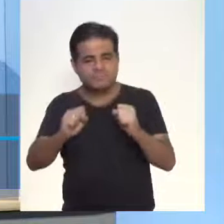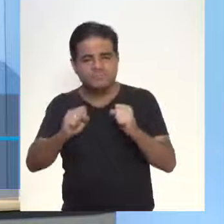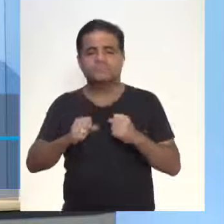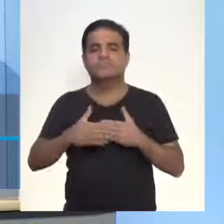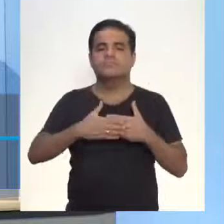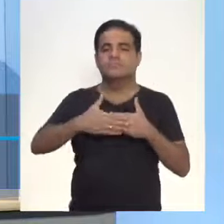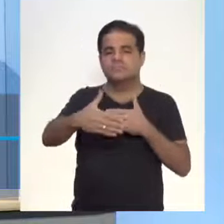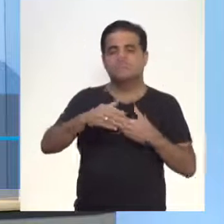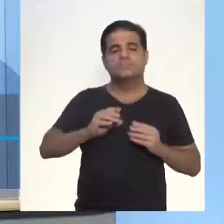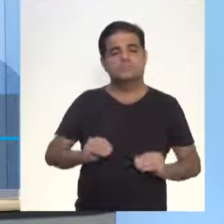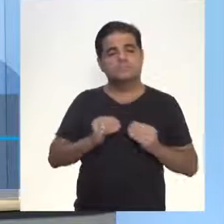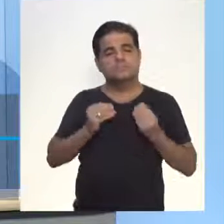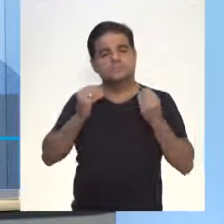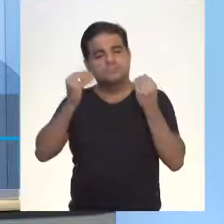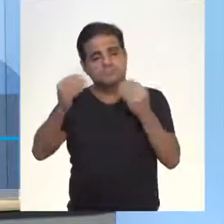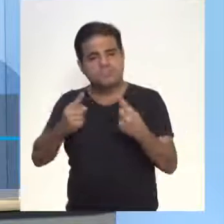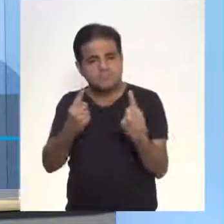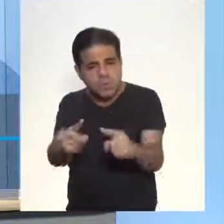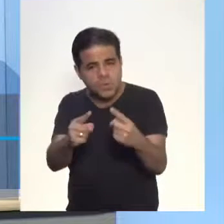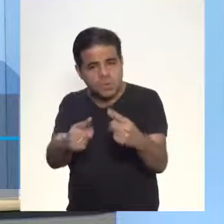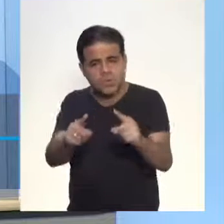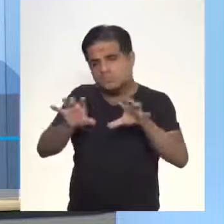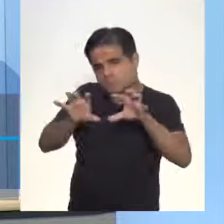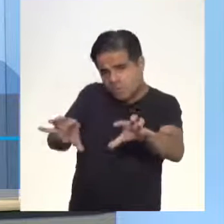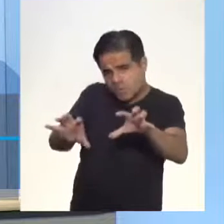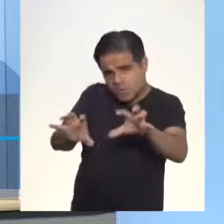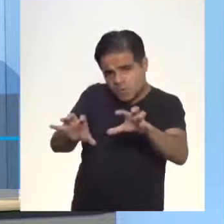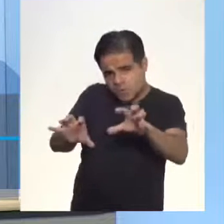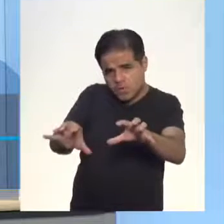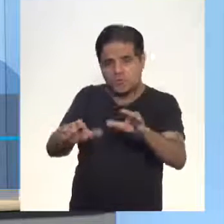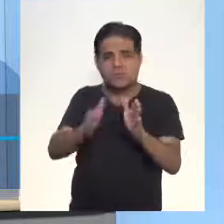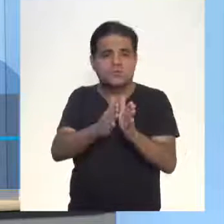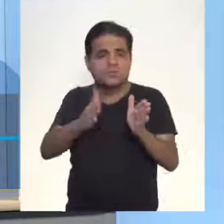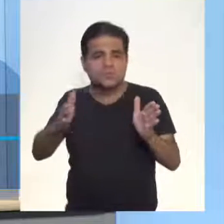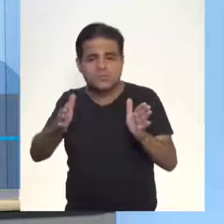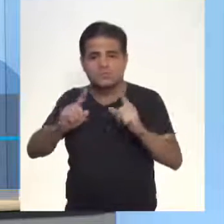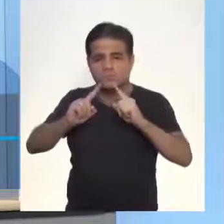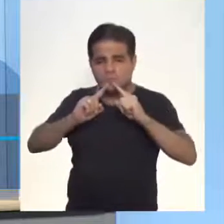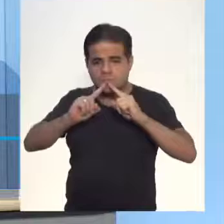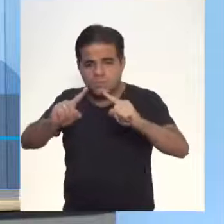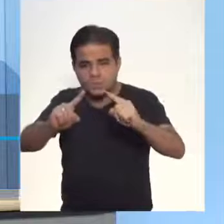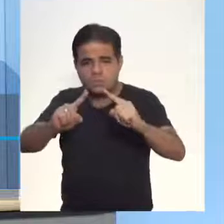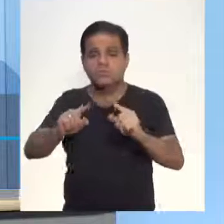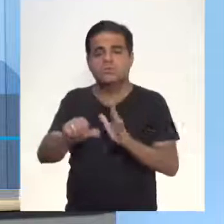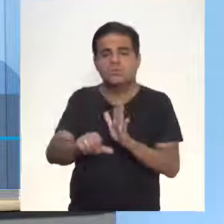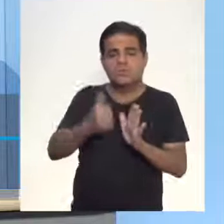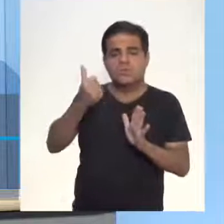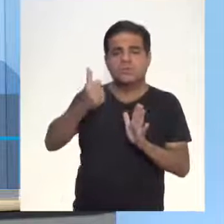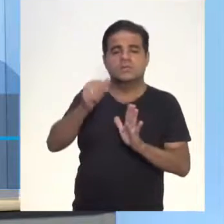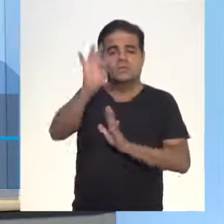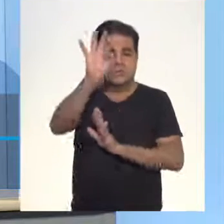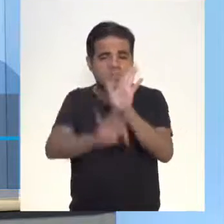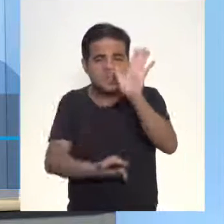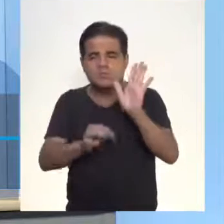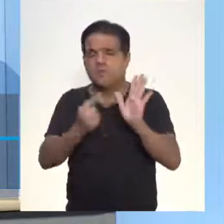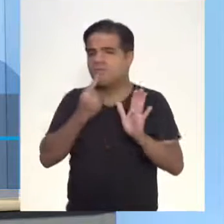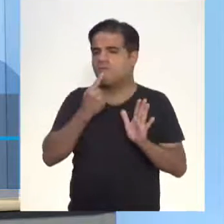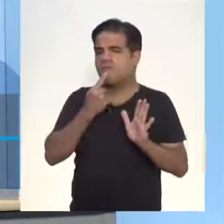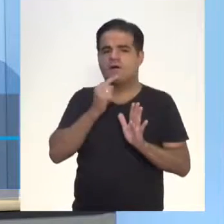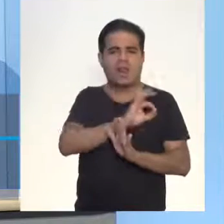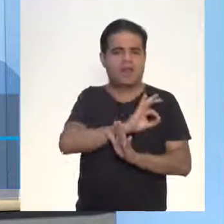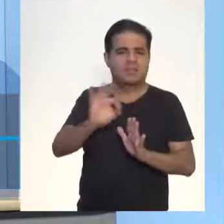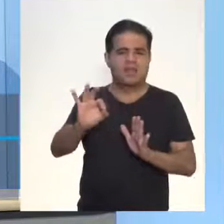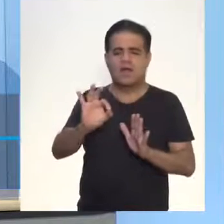literário que ele tem essa provocação, né? Tem uma provocação de ter uma crítica social. No primeiro texto, ele não fala nada, não